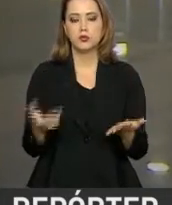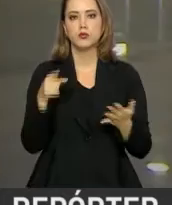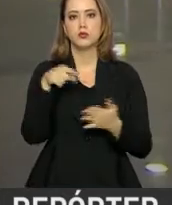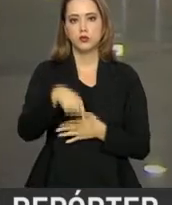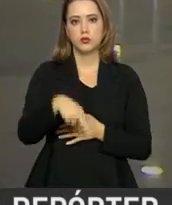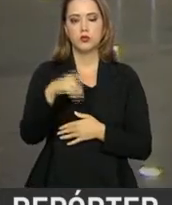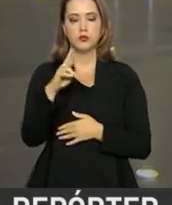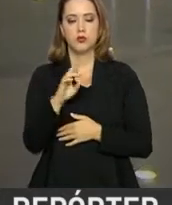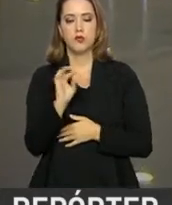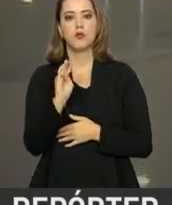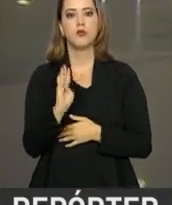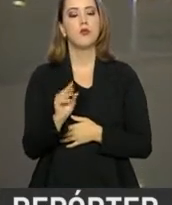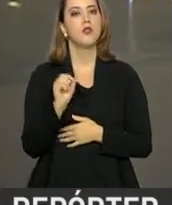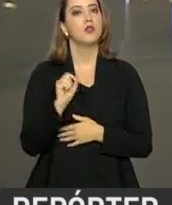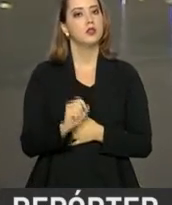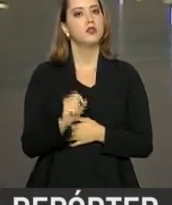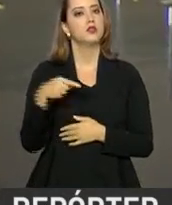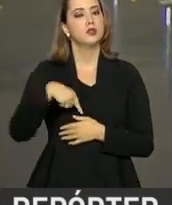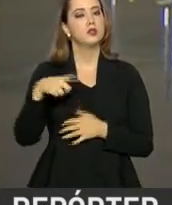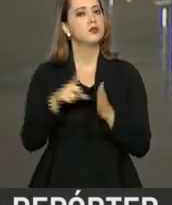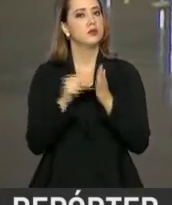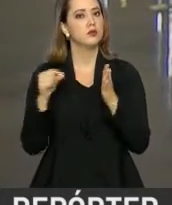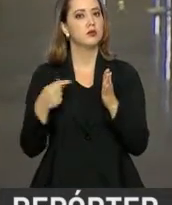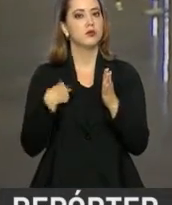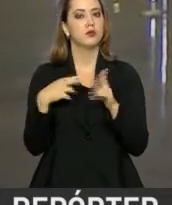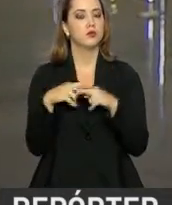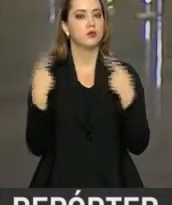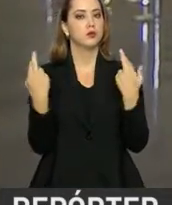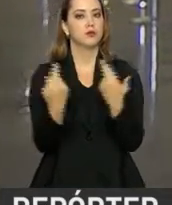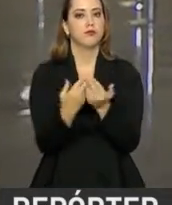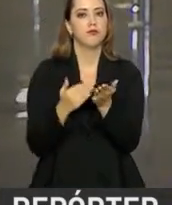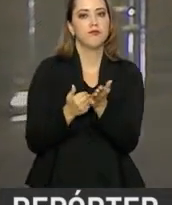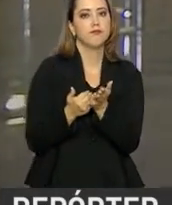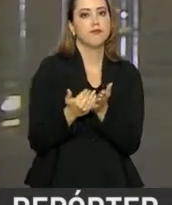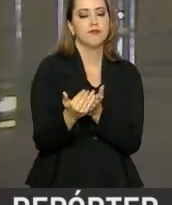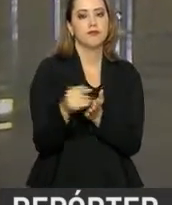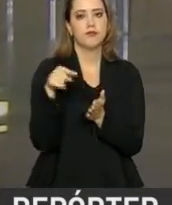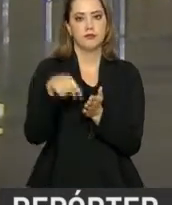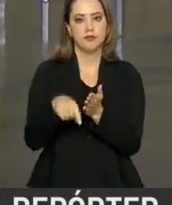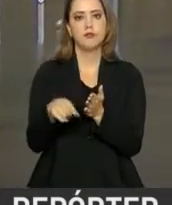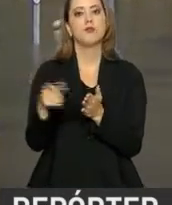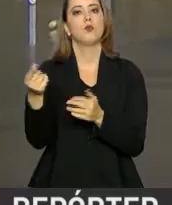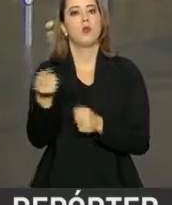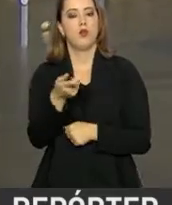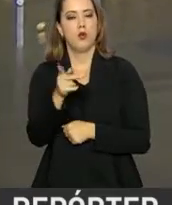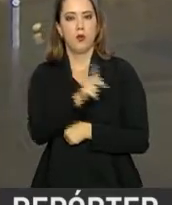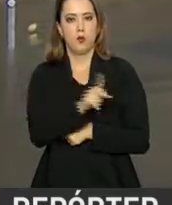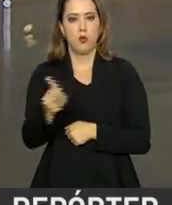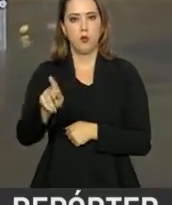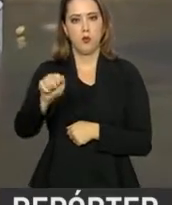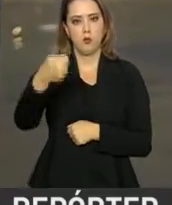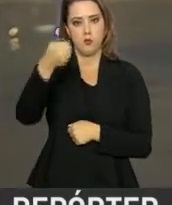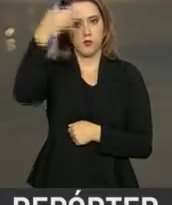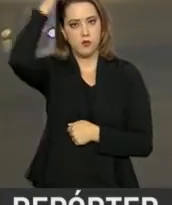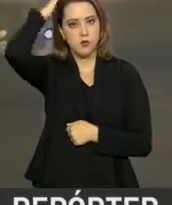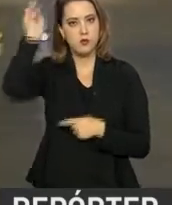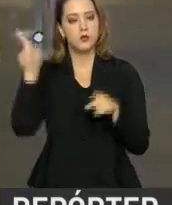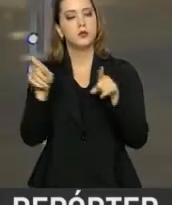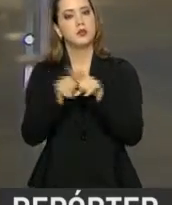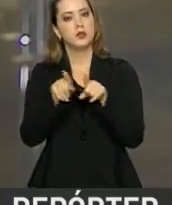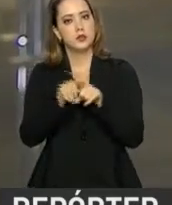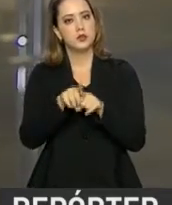nbr bom lembro aqui no palácio do planalto a reunião ainda continua entre o presidente em exercício michel temer e os